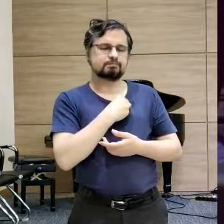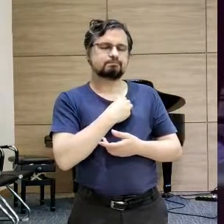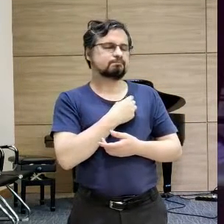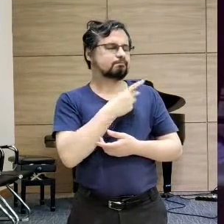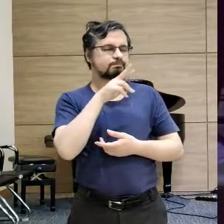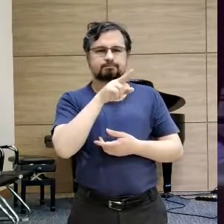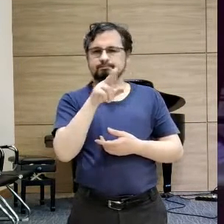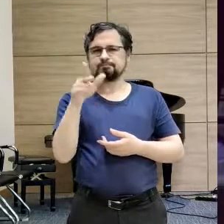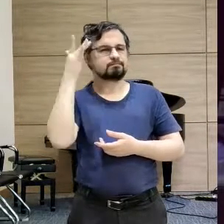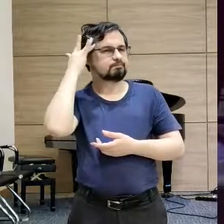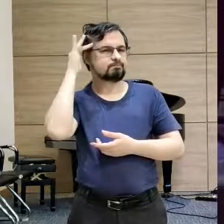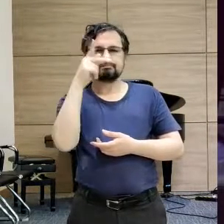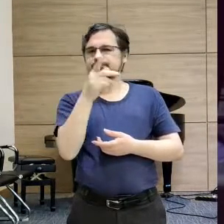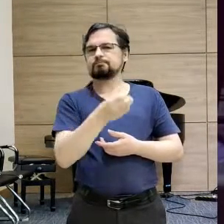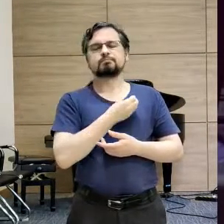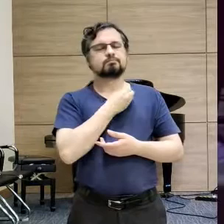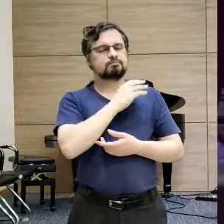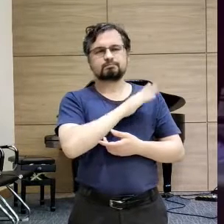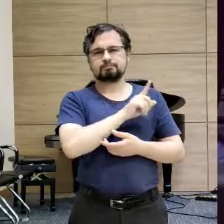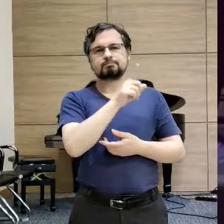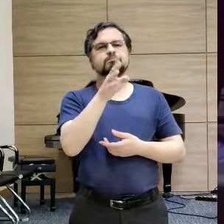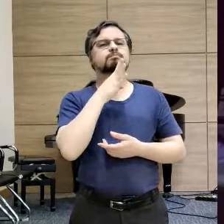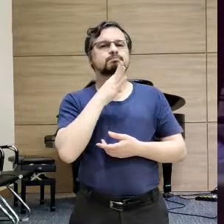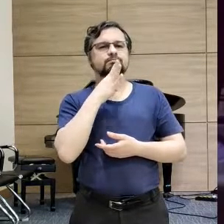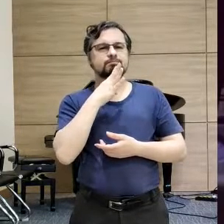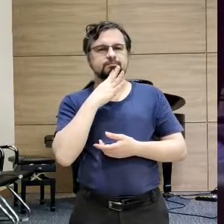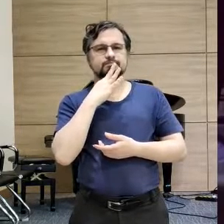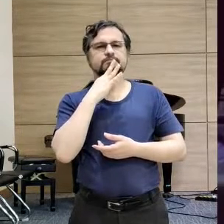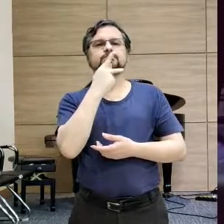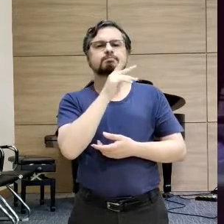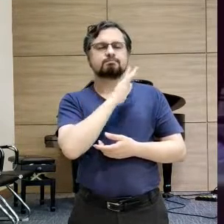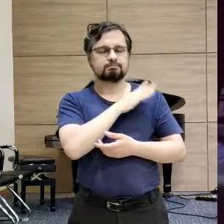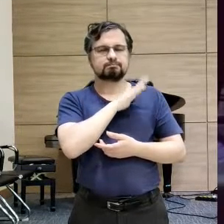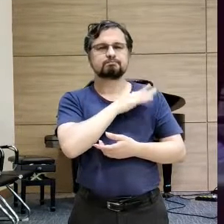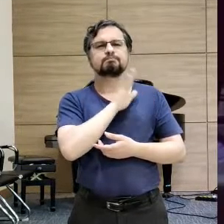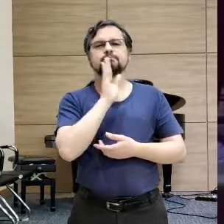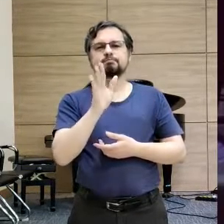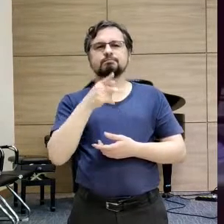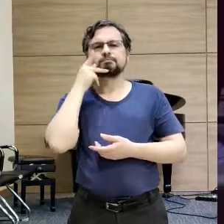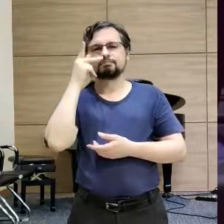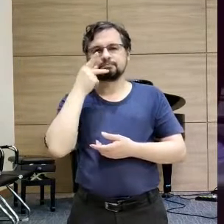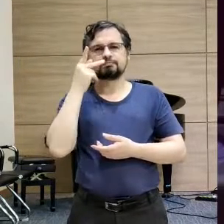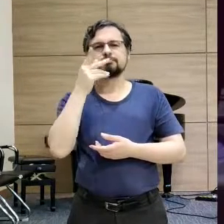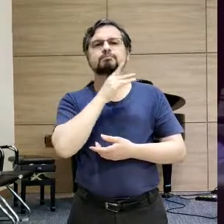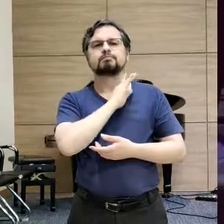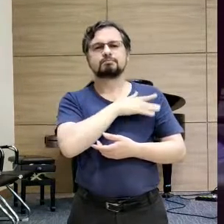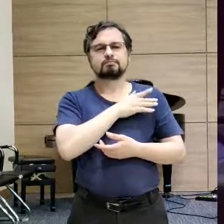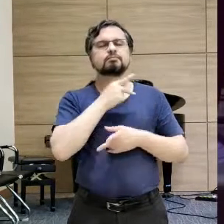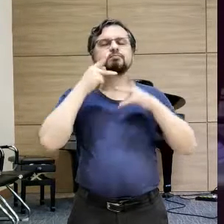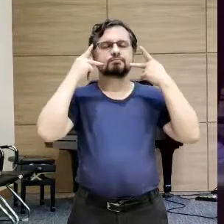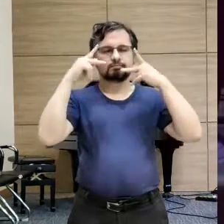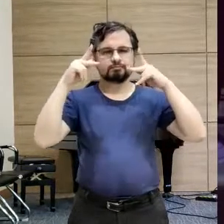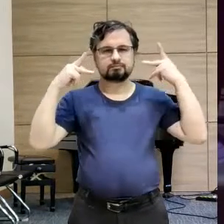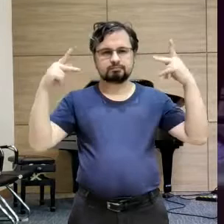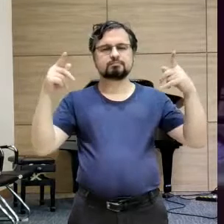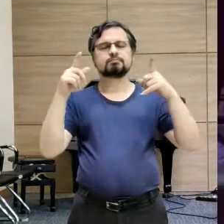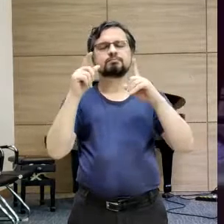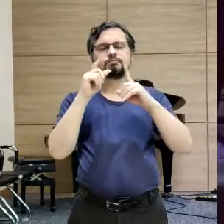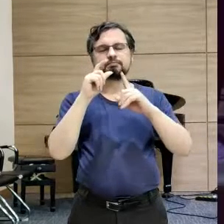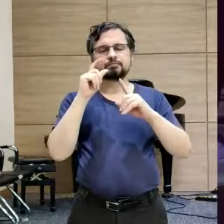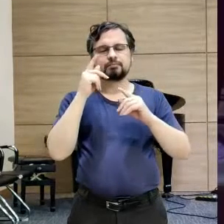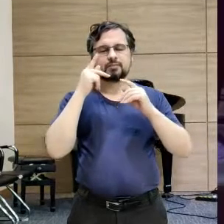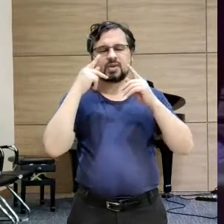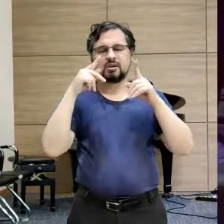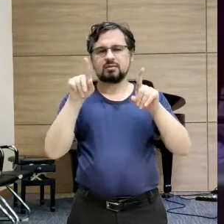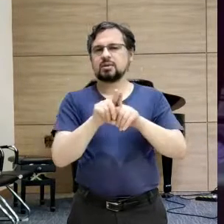o seu coração, você conhece o seu coração. E eu já disse isso em outras ocasiões, quando prego sobre mensagens como essa,